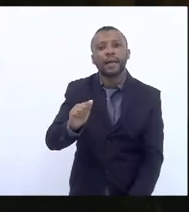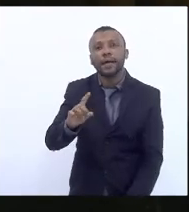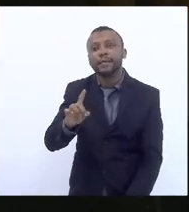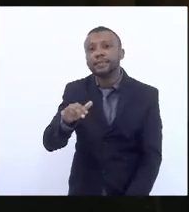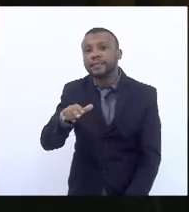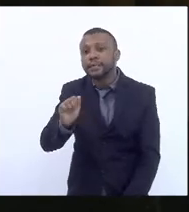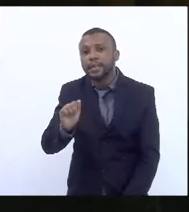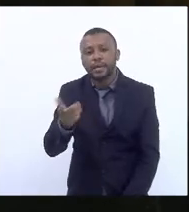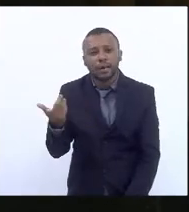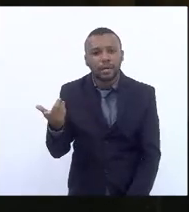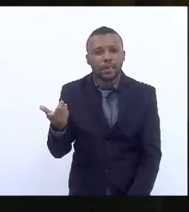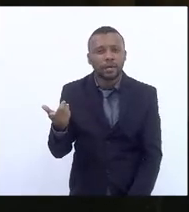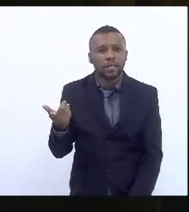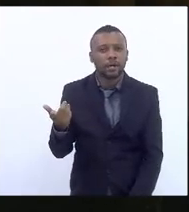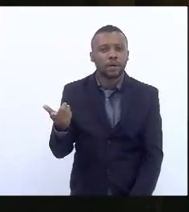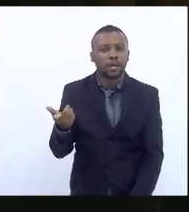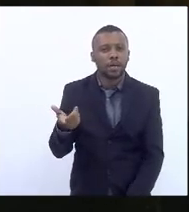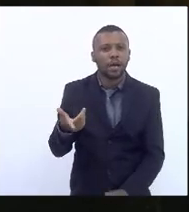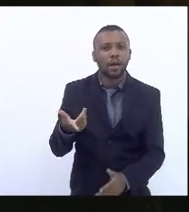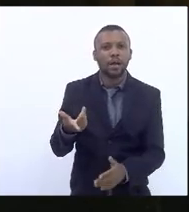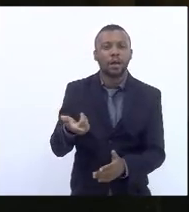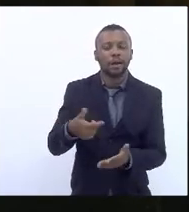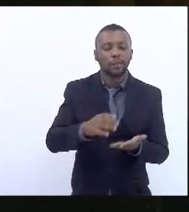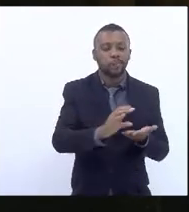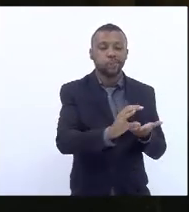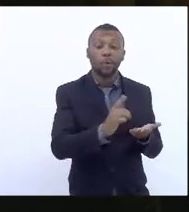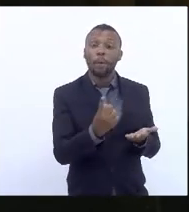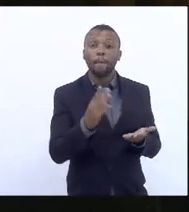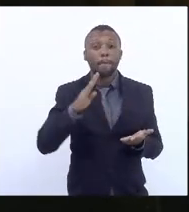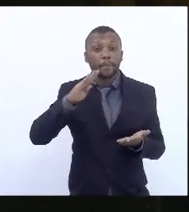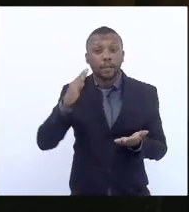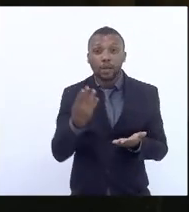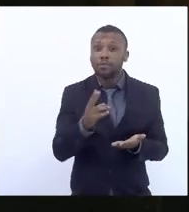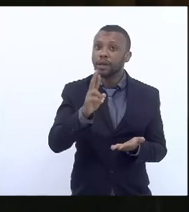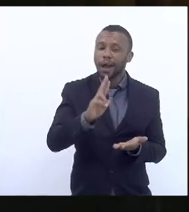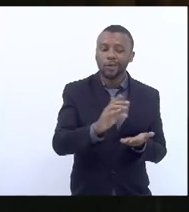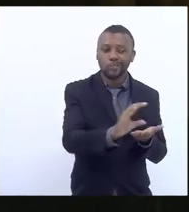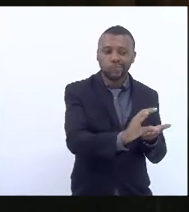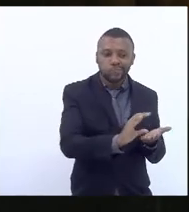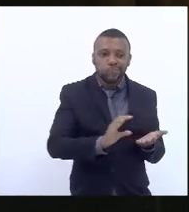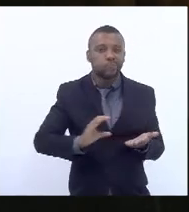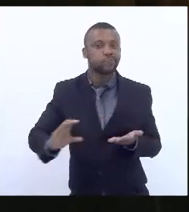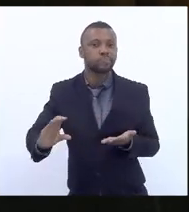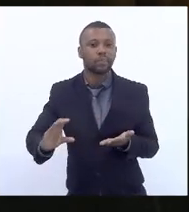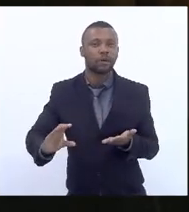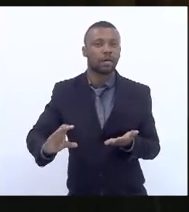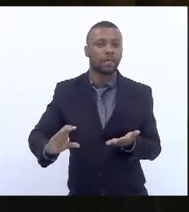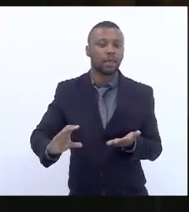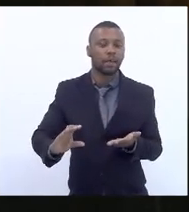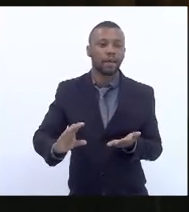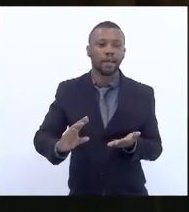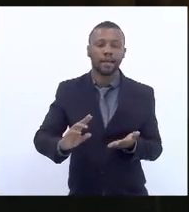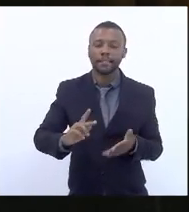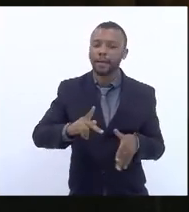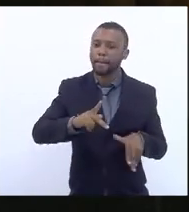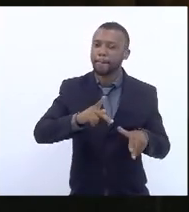Compraram Passadina? Desviaram mais de R$1 bilhão da